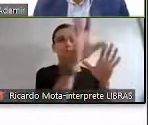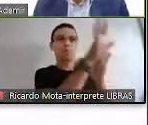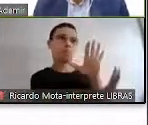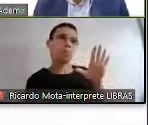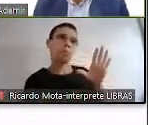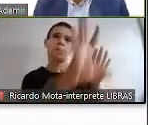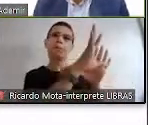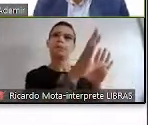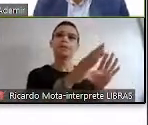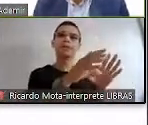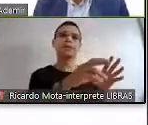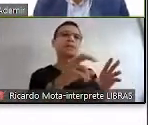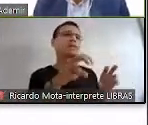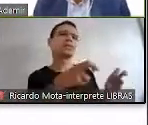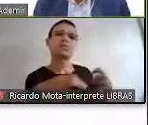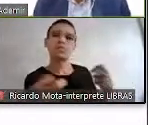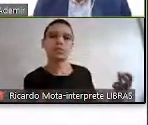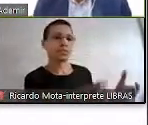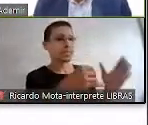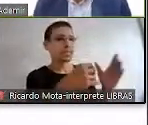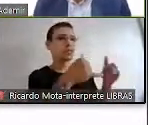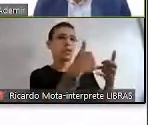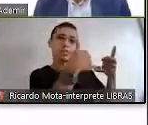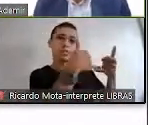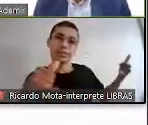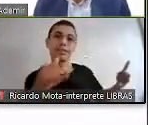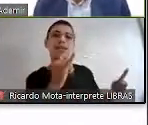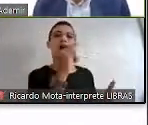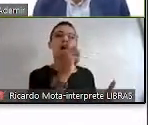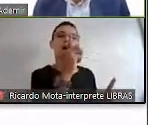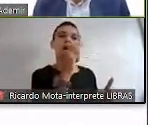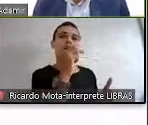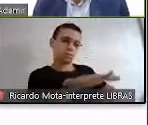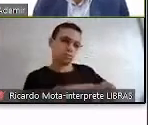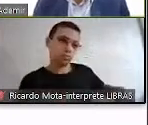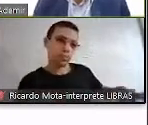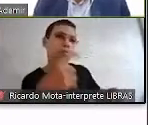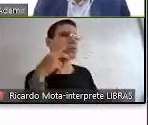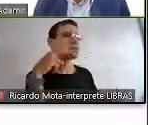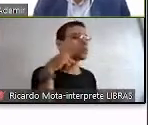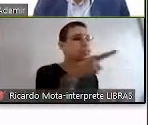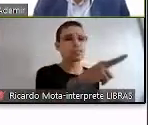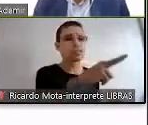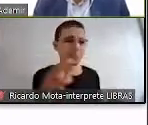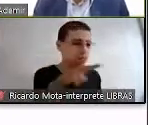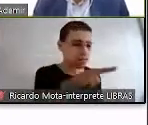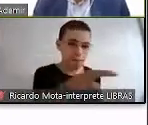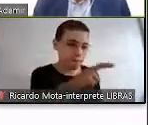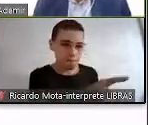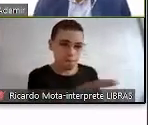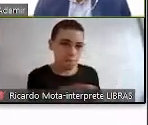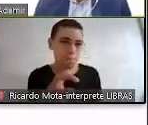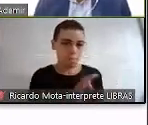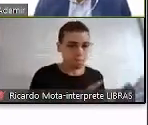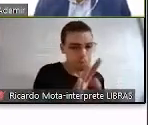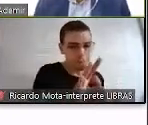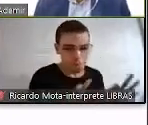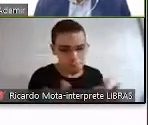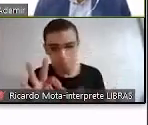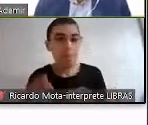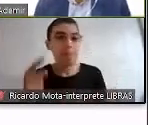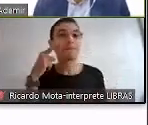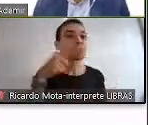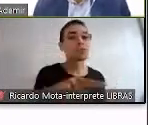executivos, estruturais, instalações, por um evento aí que possa ocorrer, possa aí